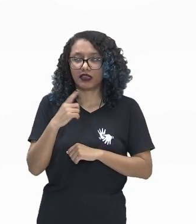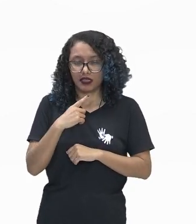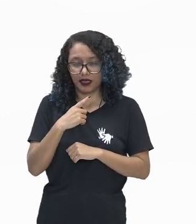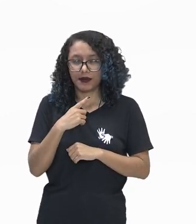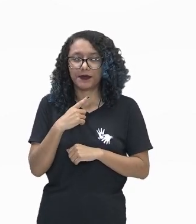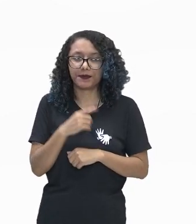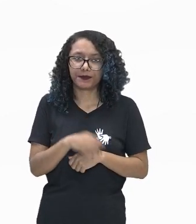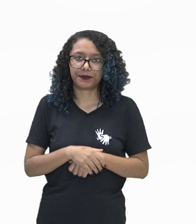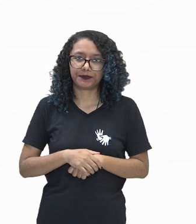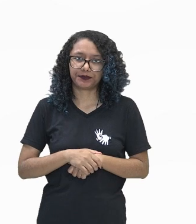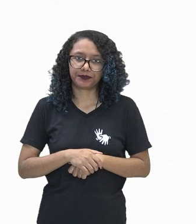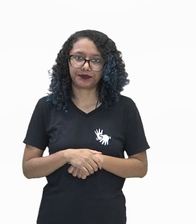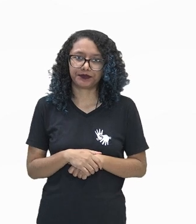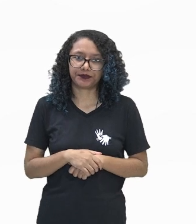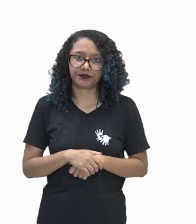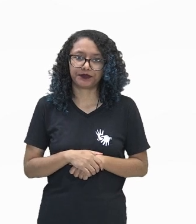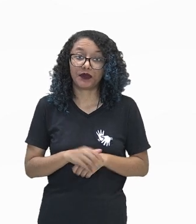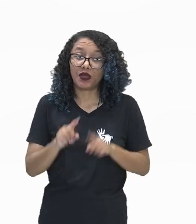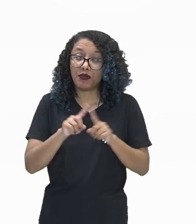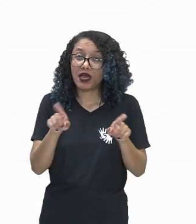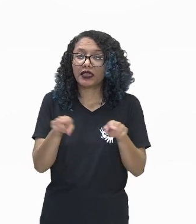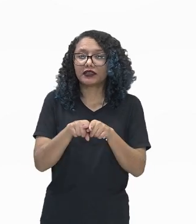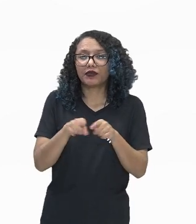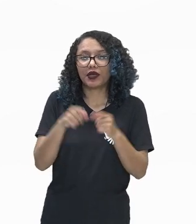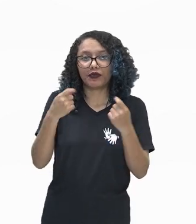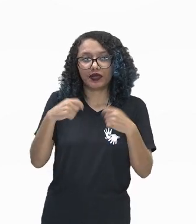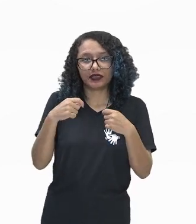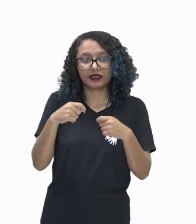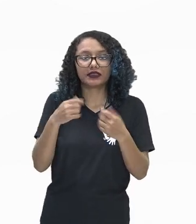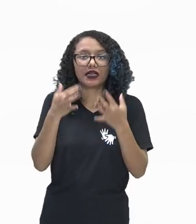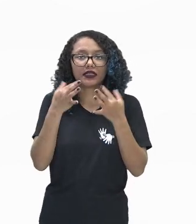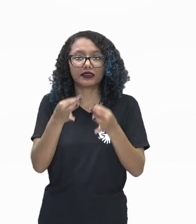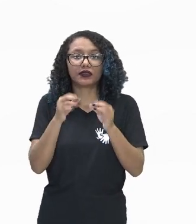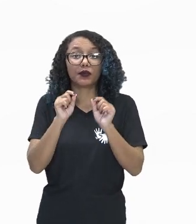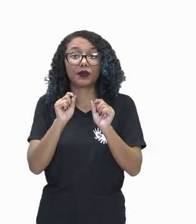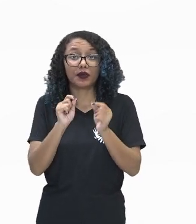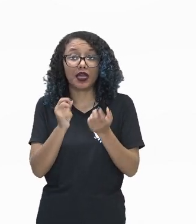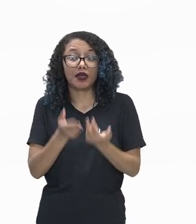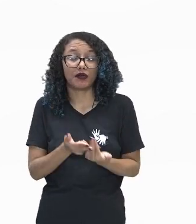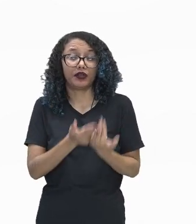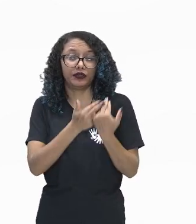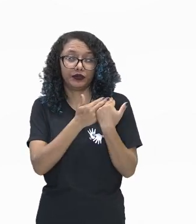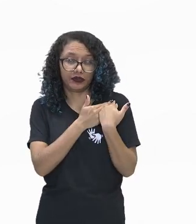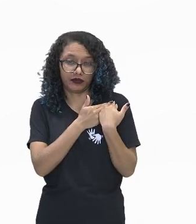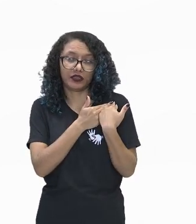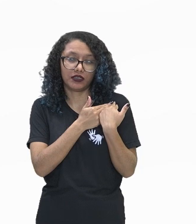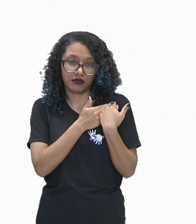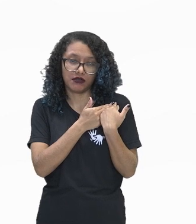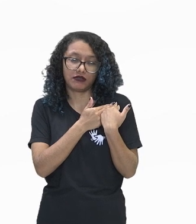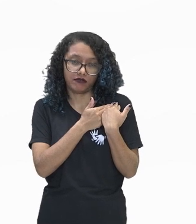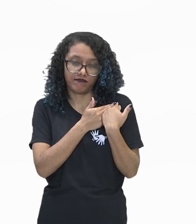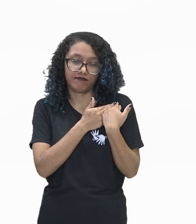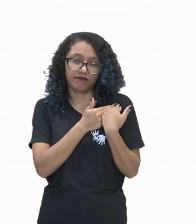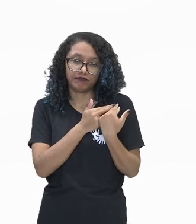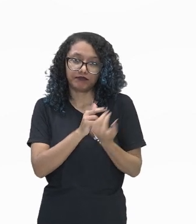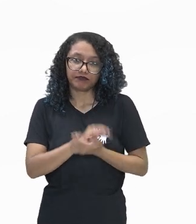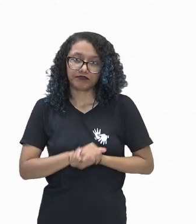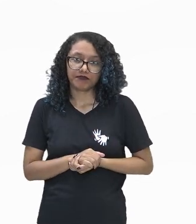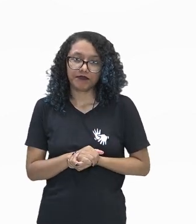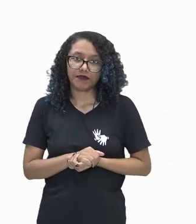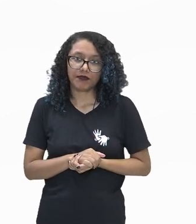direitos, nós temos também que olhar os deveres, né? Mas, quando nós estamos falando aqui dos direitos humanos,